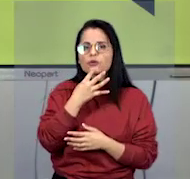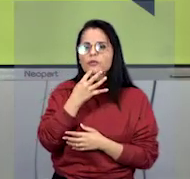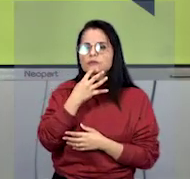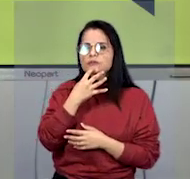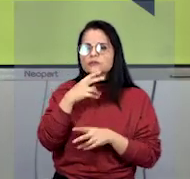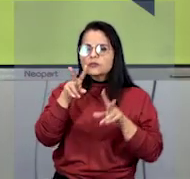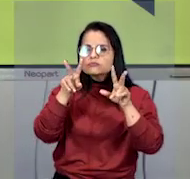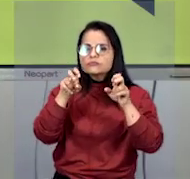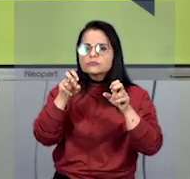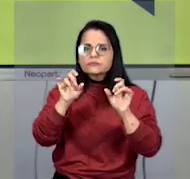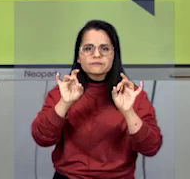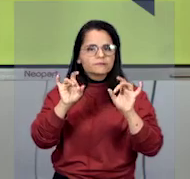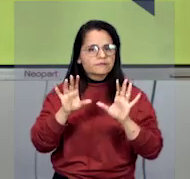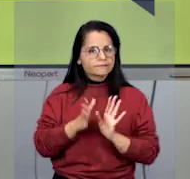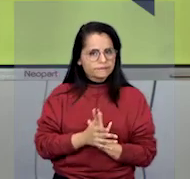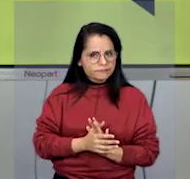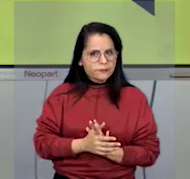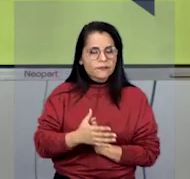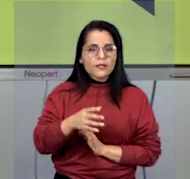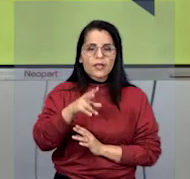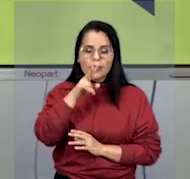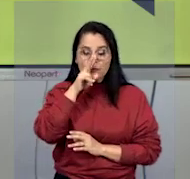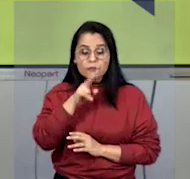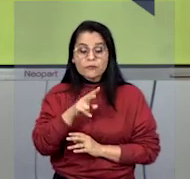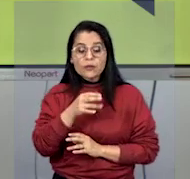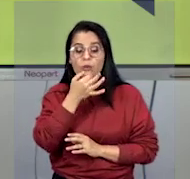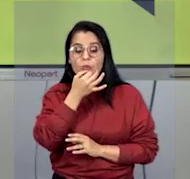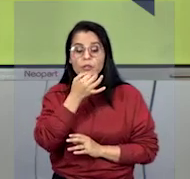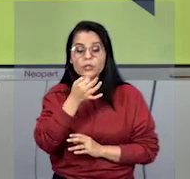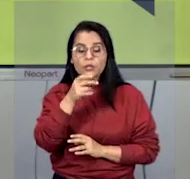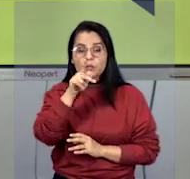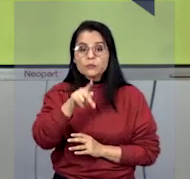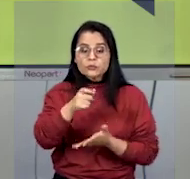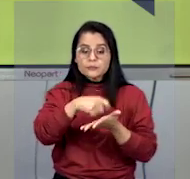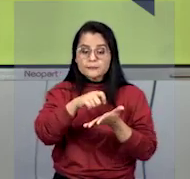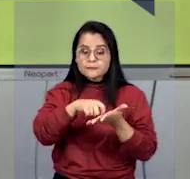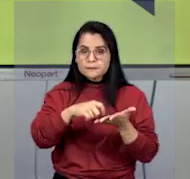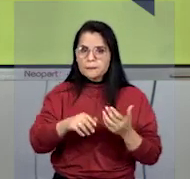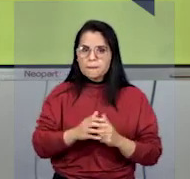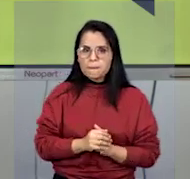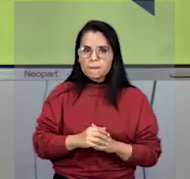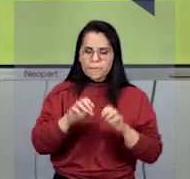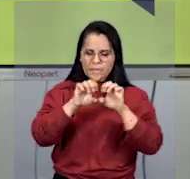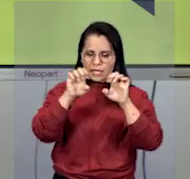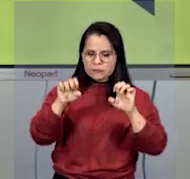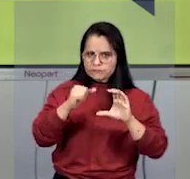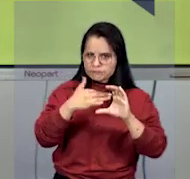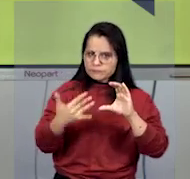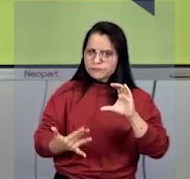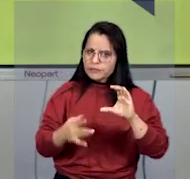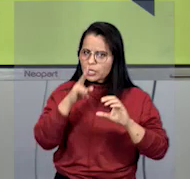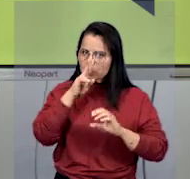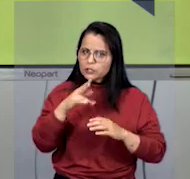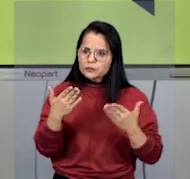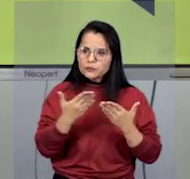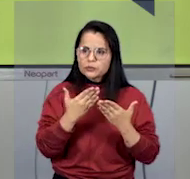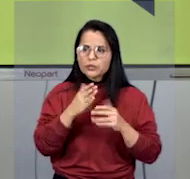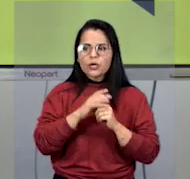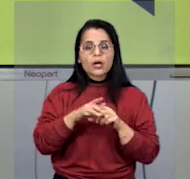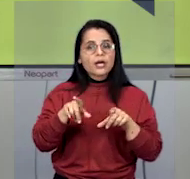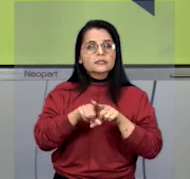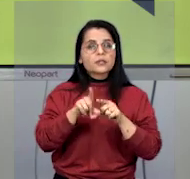é? Ouvindo a opinião daquele articulista, estrutura e características, nós vimos tudo isso hoje,